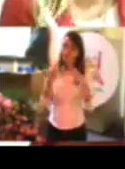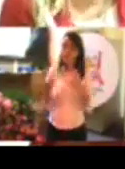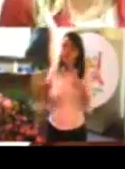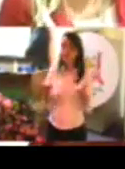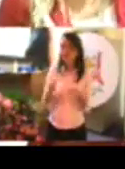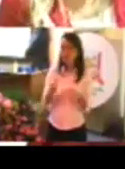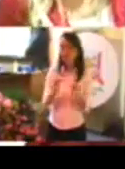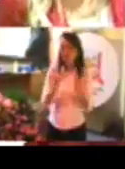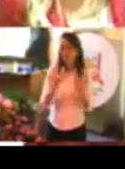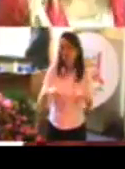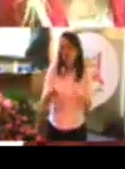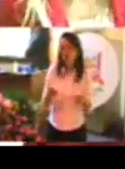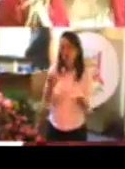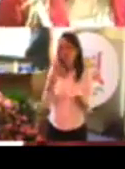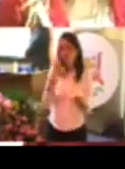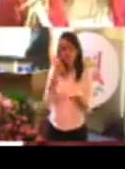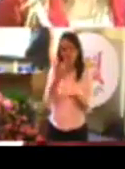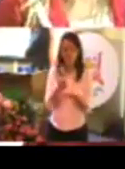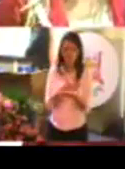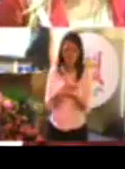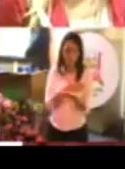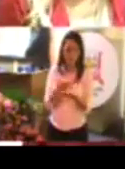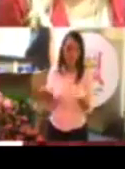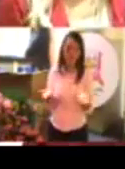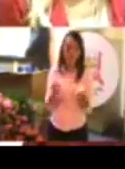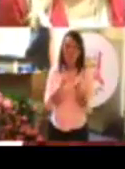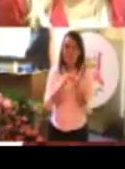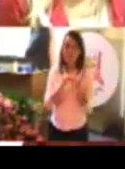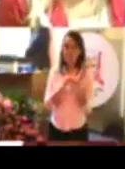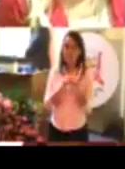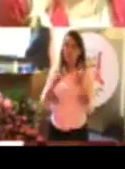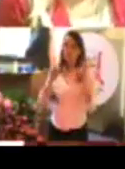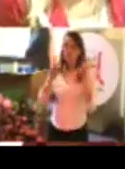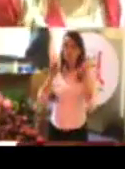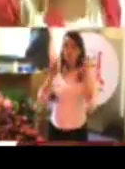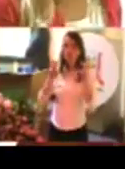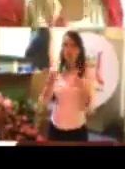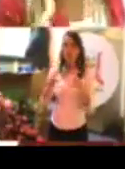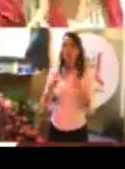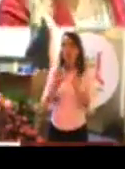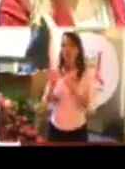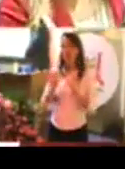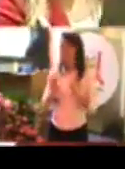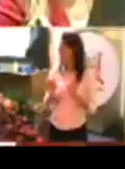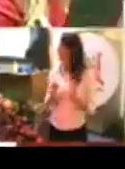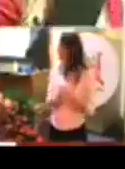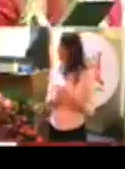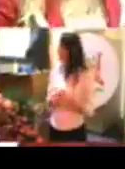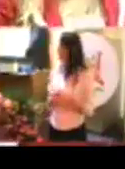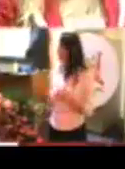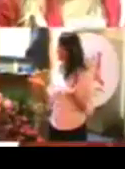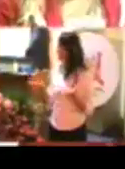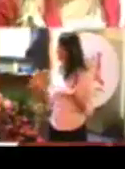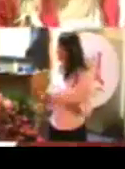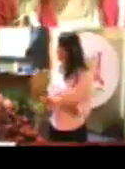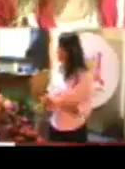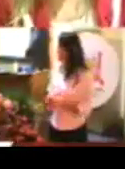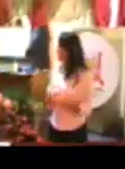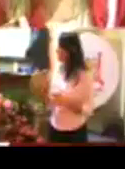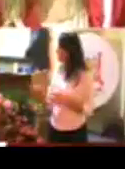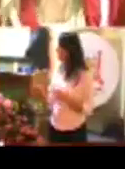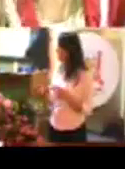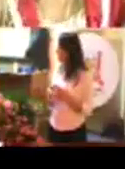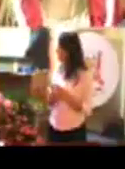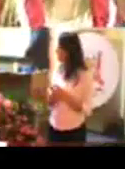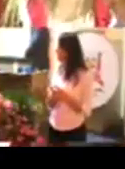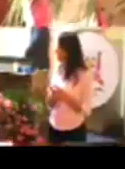já está acabando, mas a senhora vai ver como foi esse ano lá, que o assunto foi gestão. E agora quero aproveitar a segunda